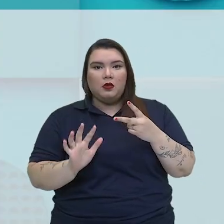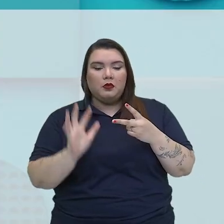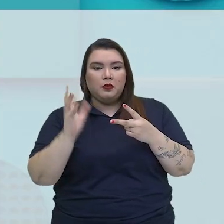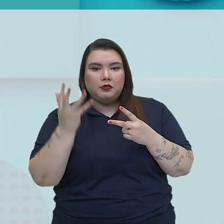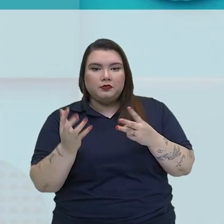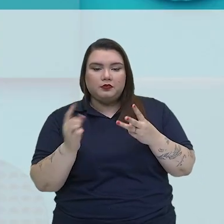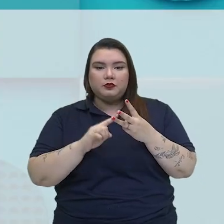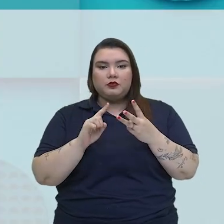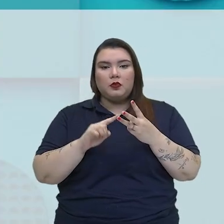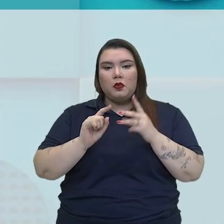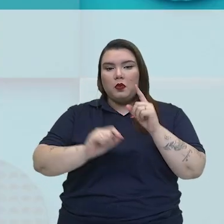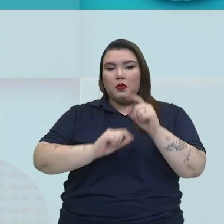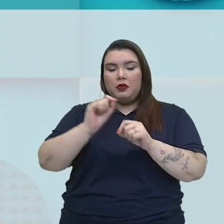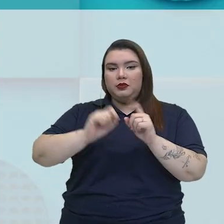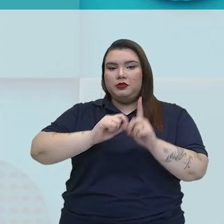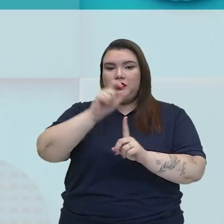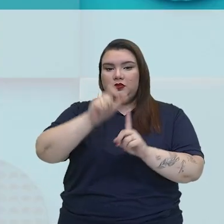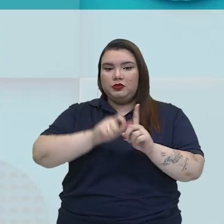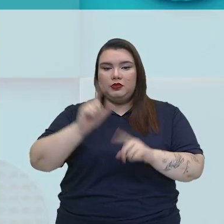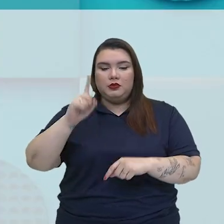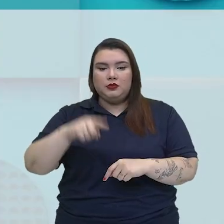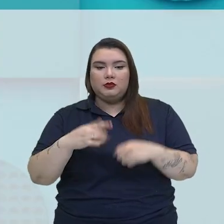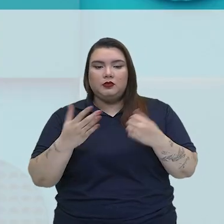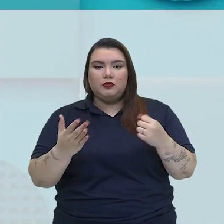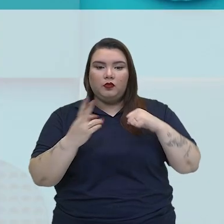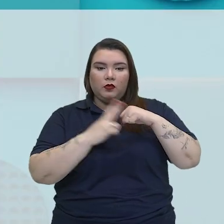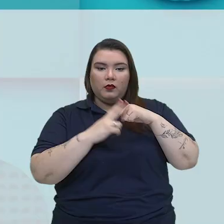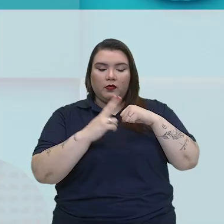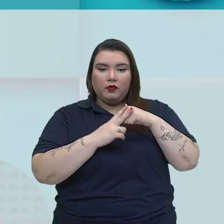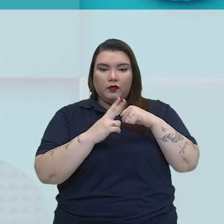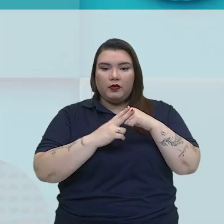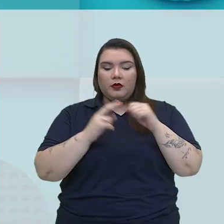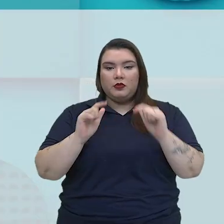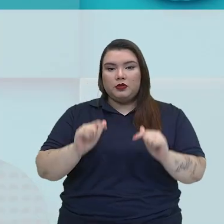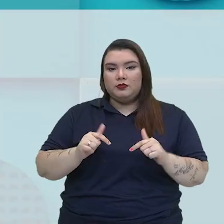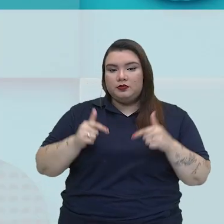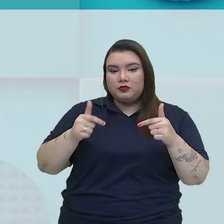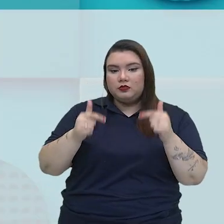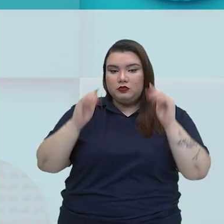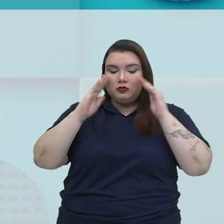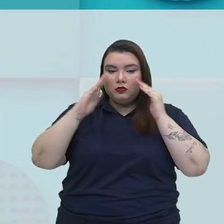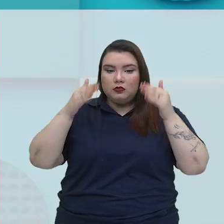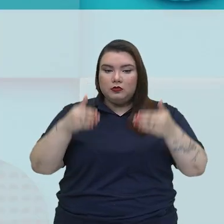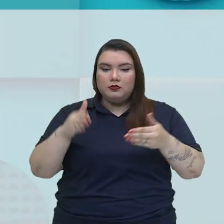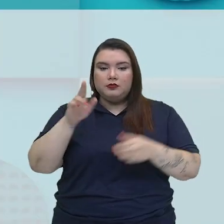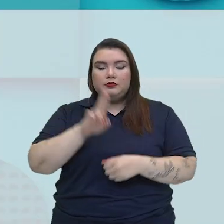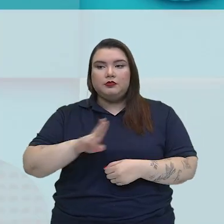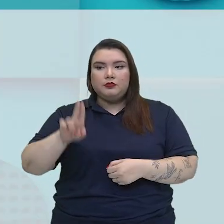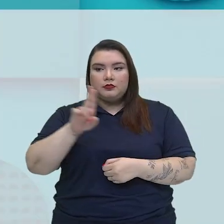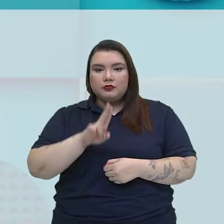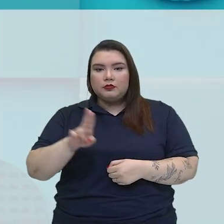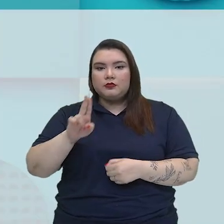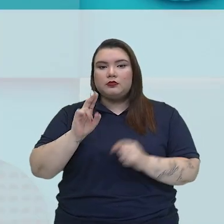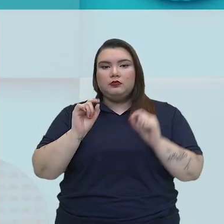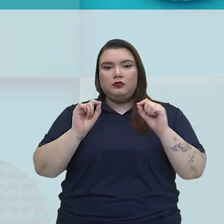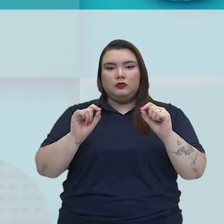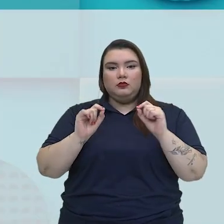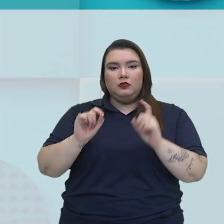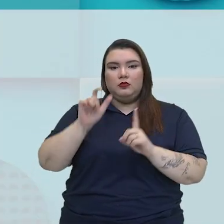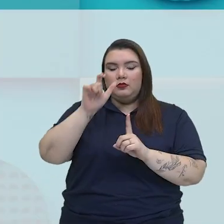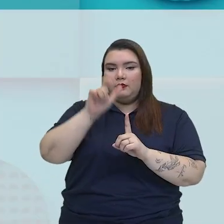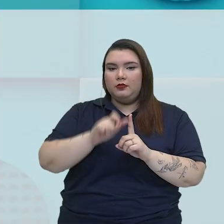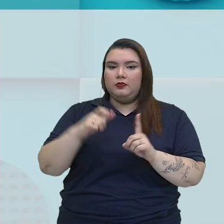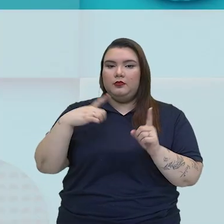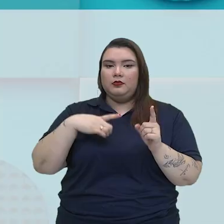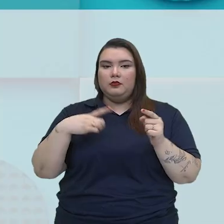o sujeito é. E o verbo de ação, especificamente, é usado para falar o que o